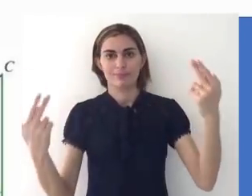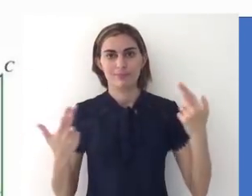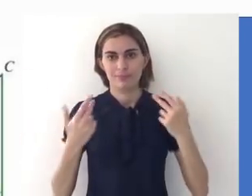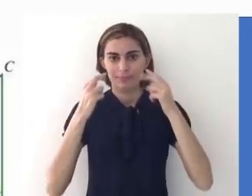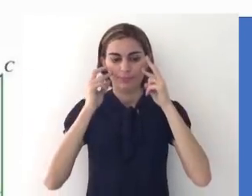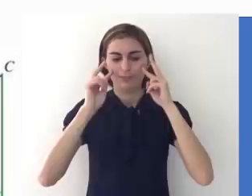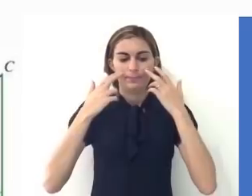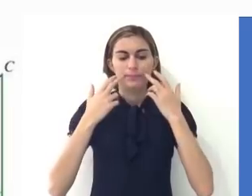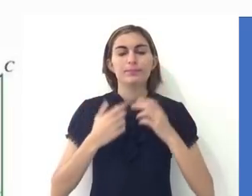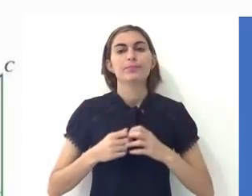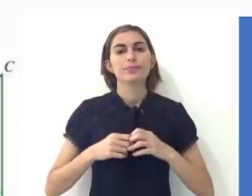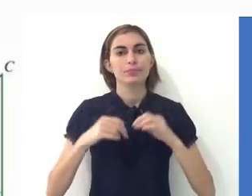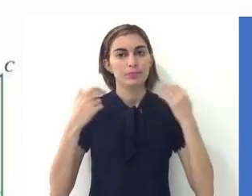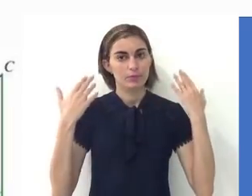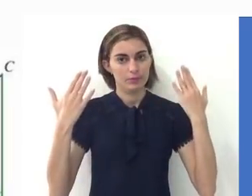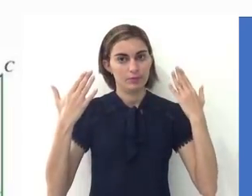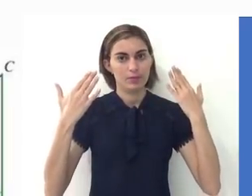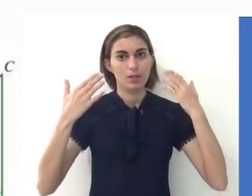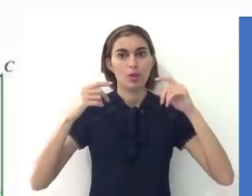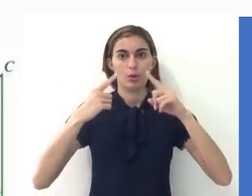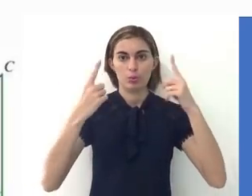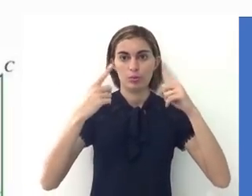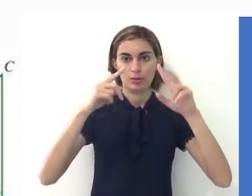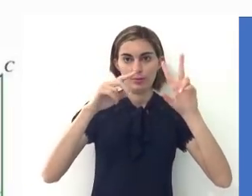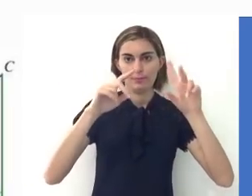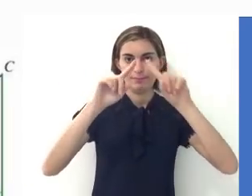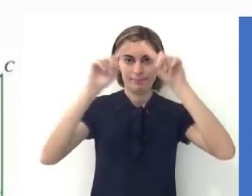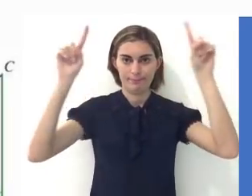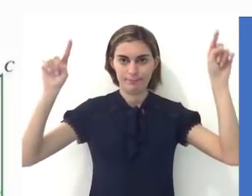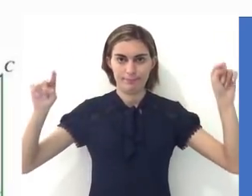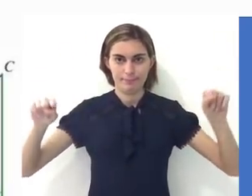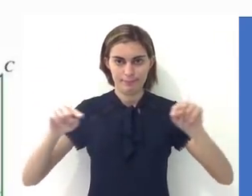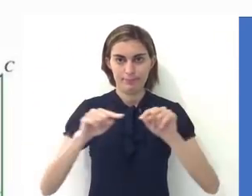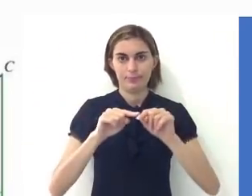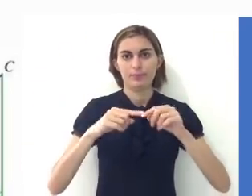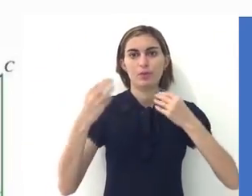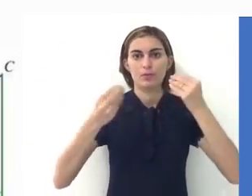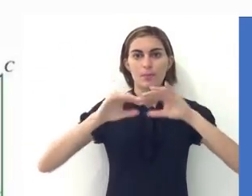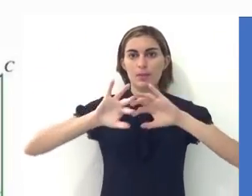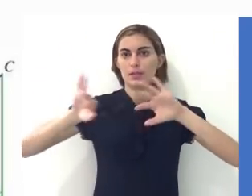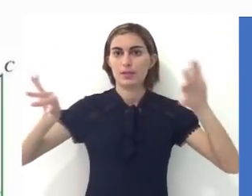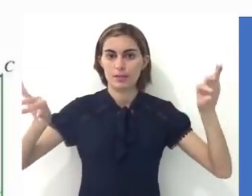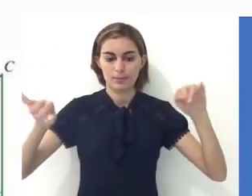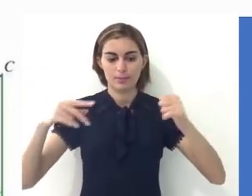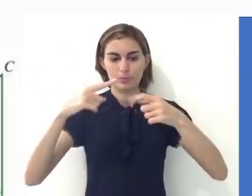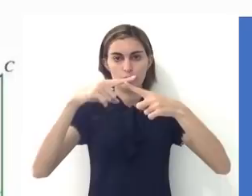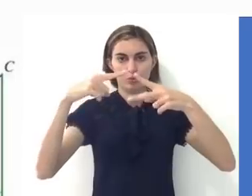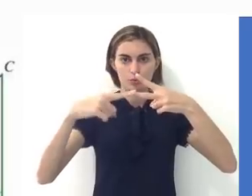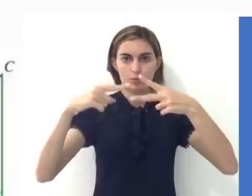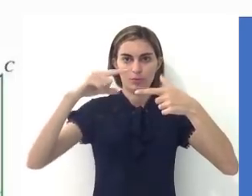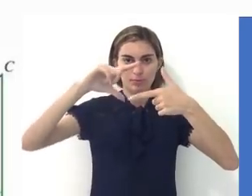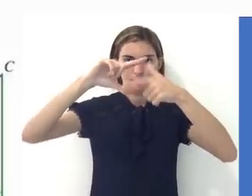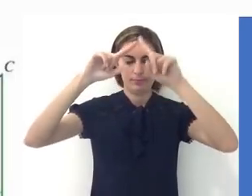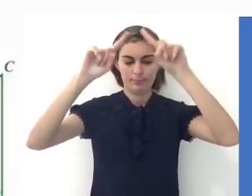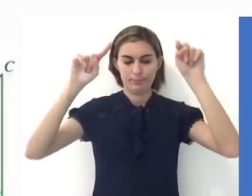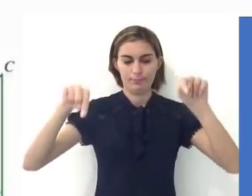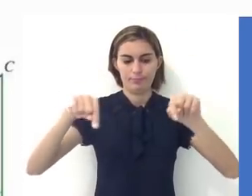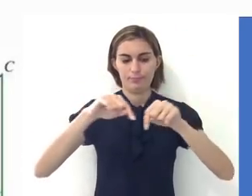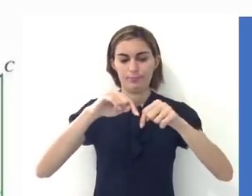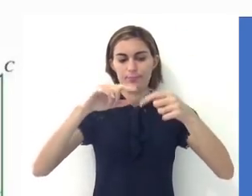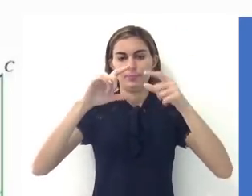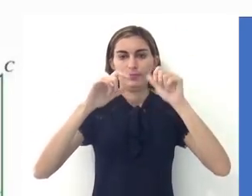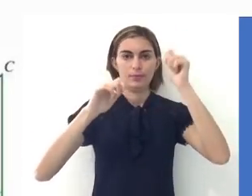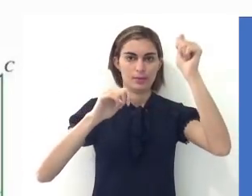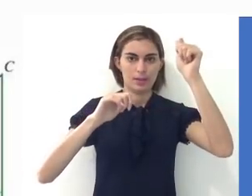olha. Bota 2 diagonais nesse retângulo, vamos separar esses 2 triângulos, eu vou separar um